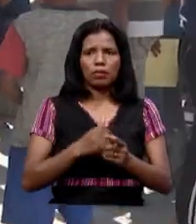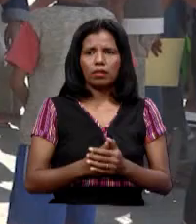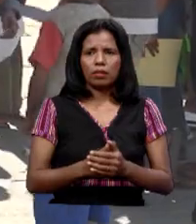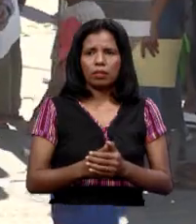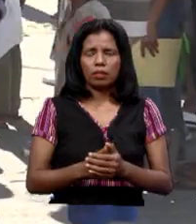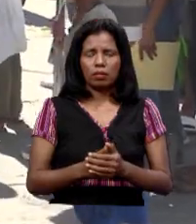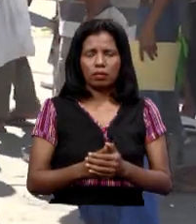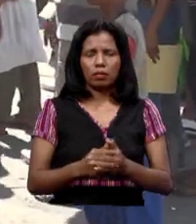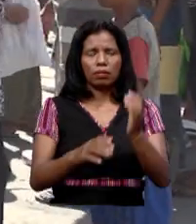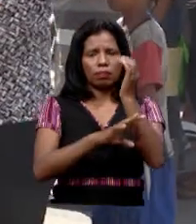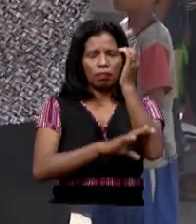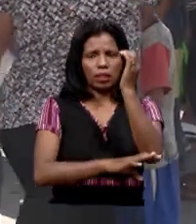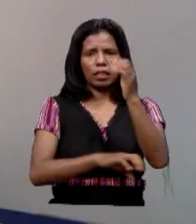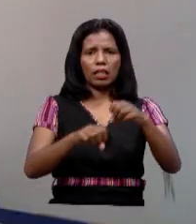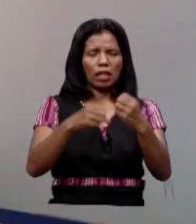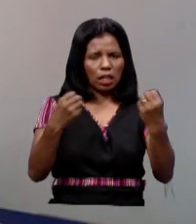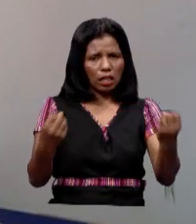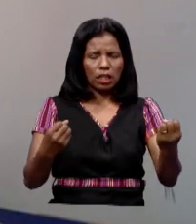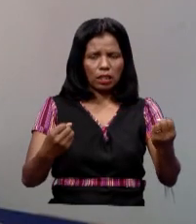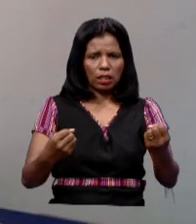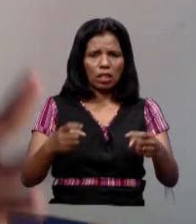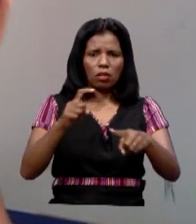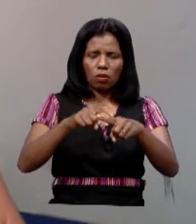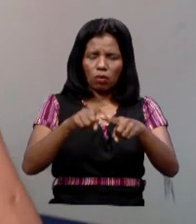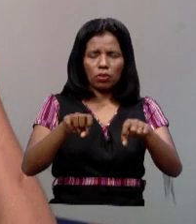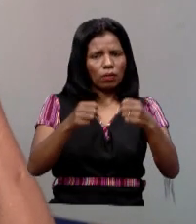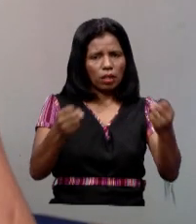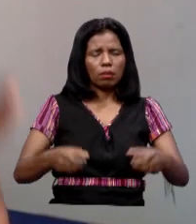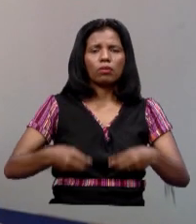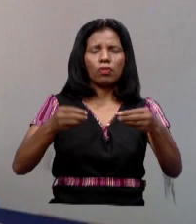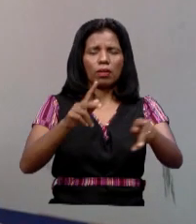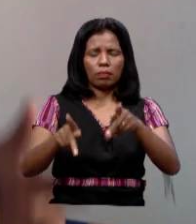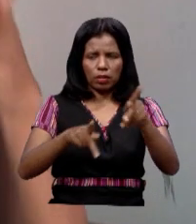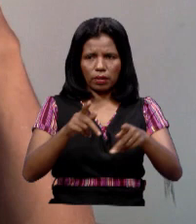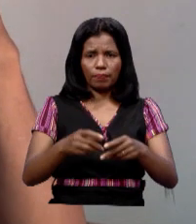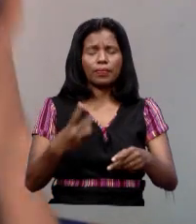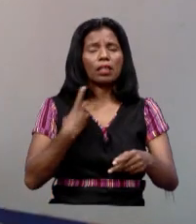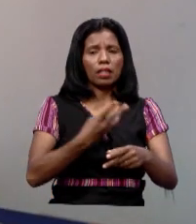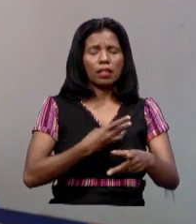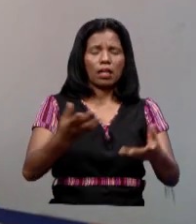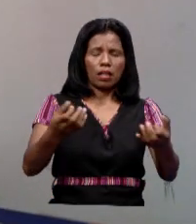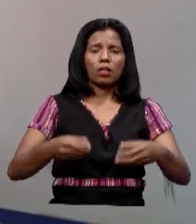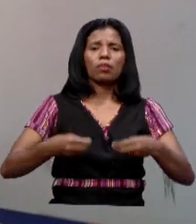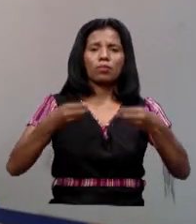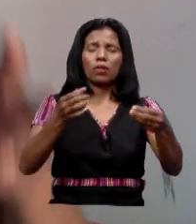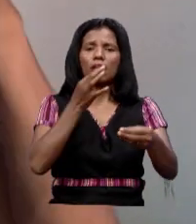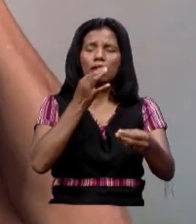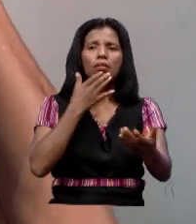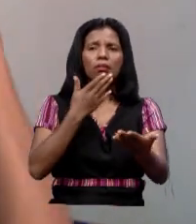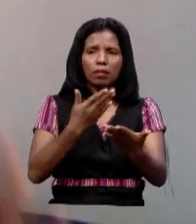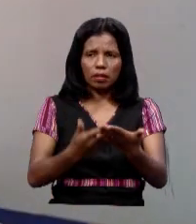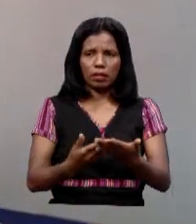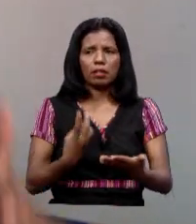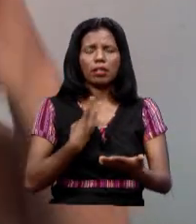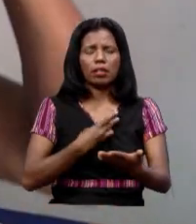batarfu, kotofu, metafu, balbetane comunidade sira. Além de, ita cara fo apoio cesta básica. Ba ite tem